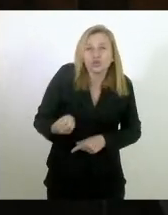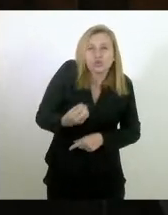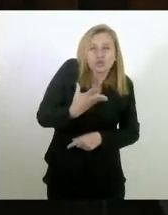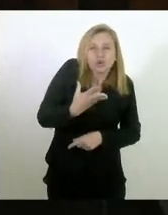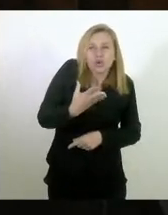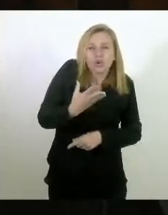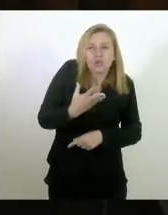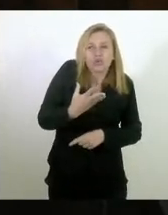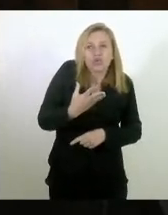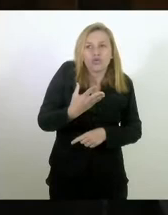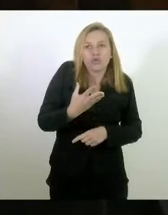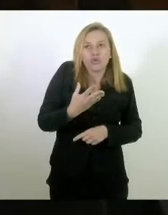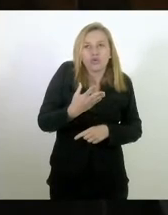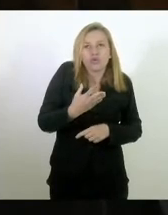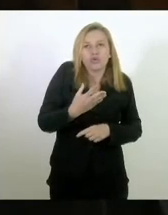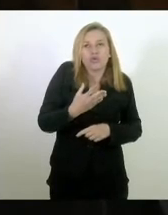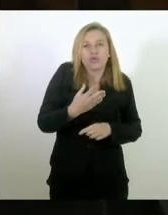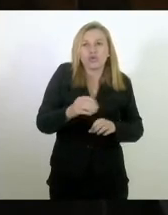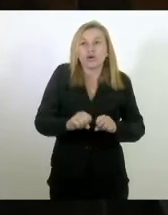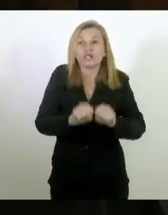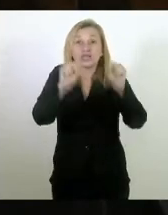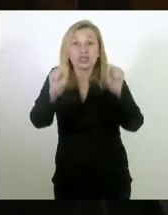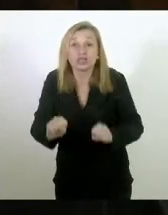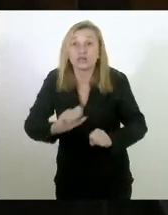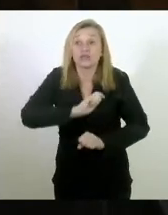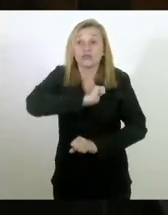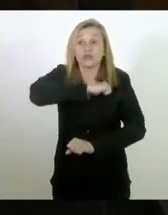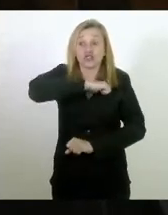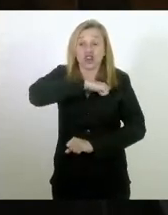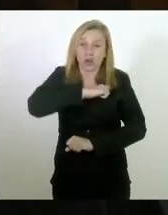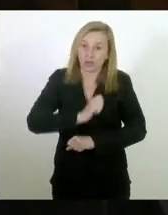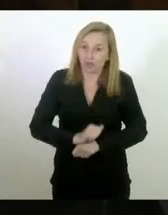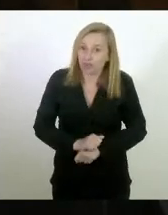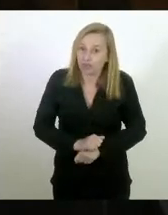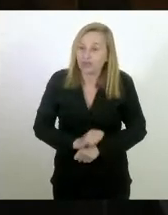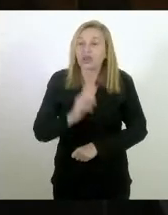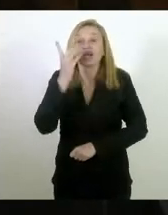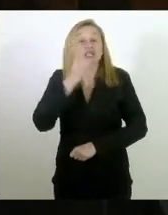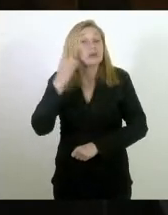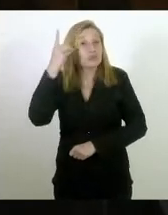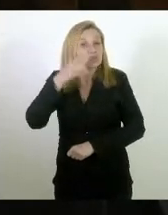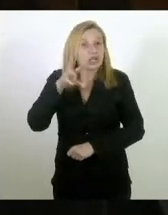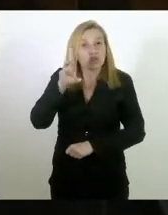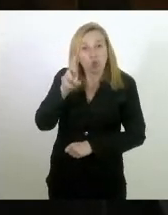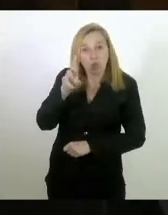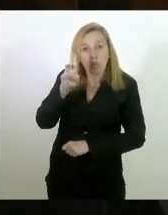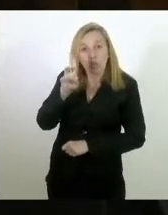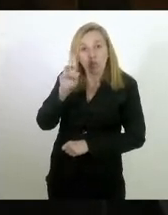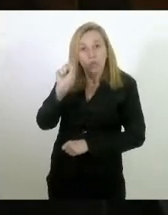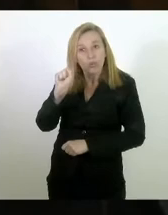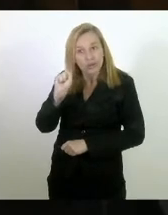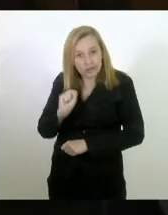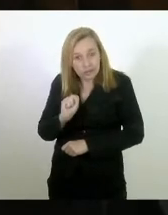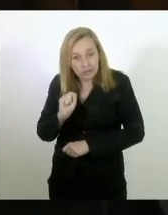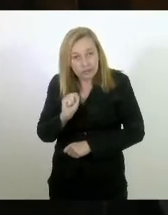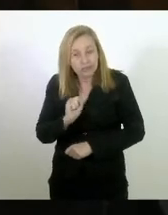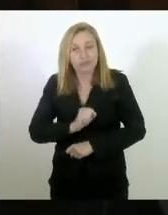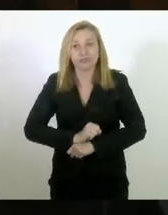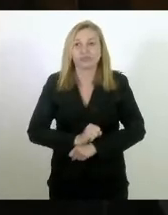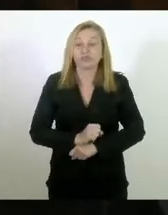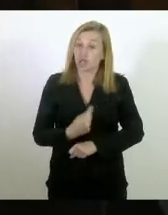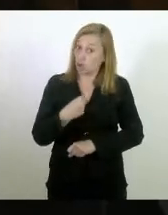regime de recuperação fiscal o deputado Rubens bomtempo Deputado